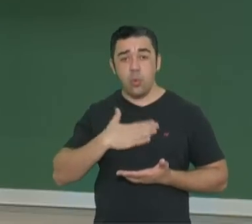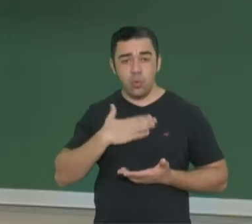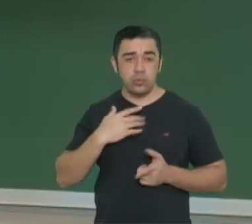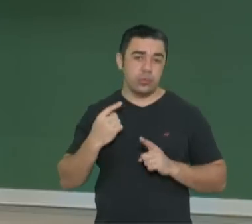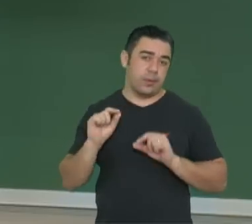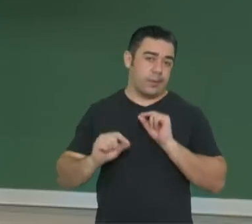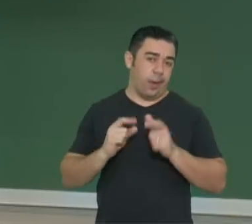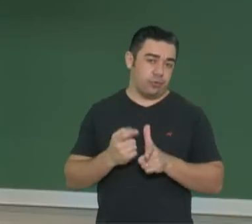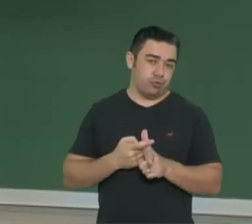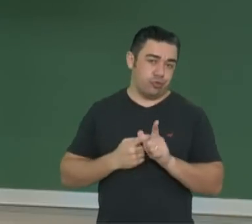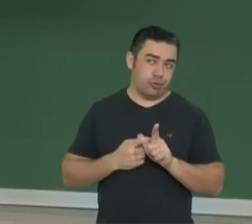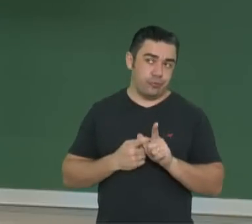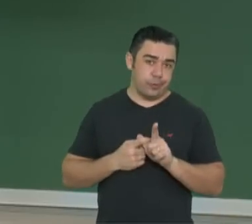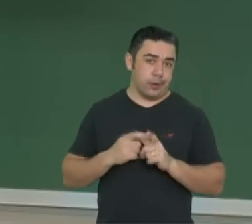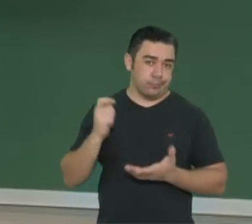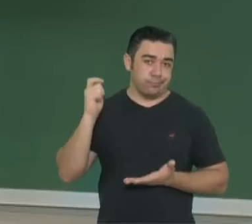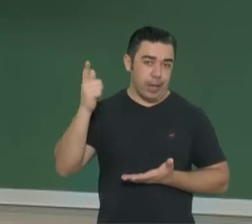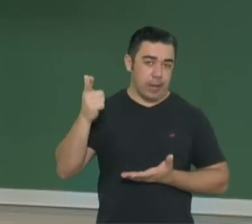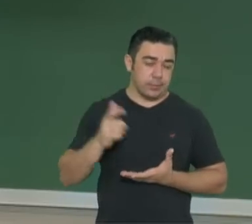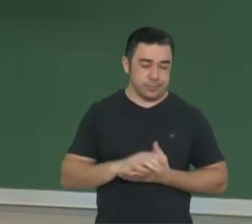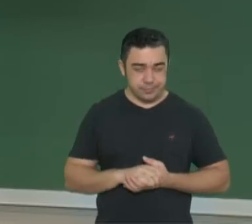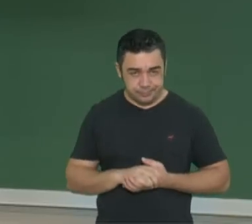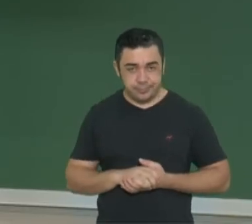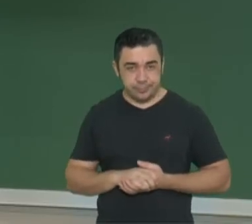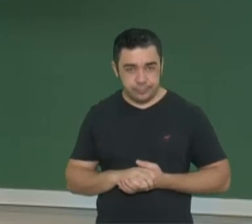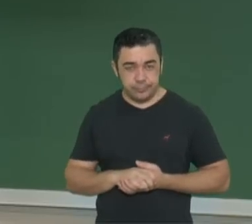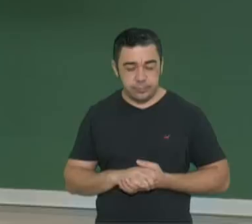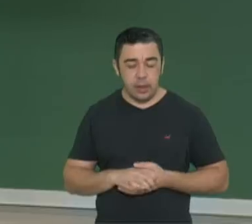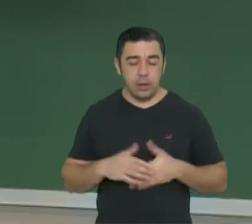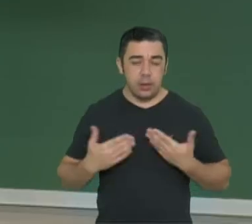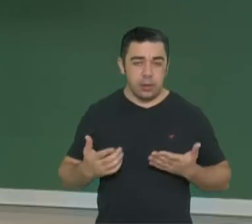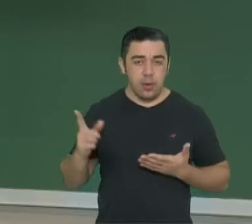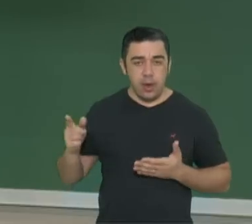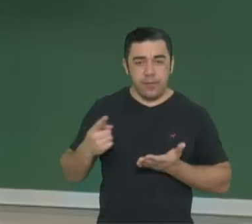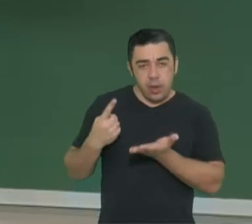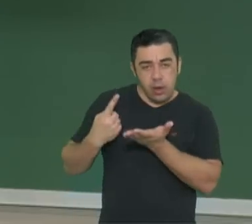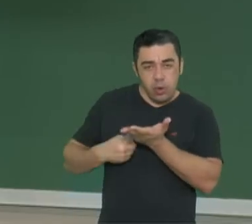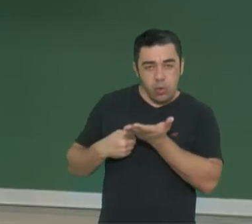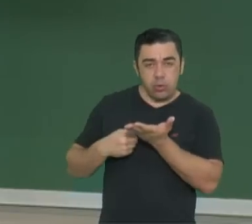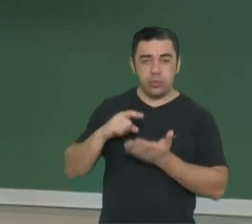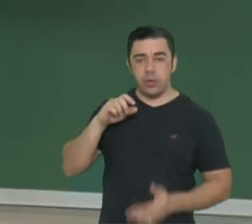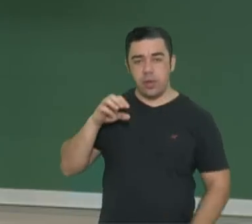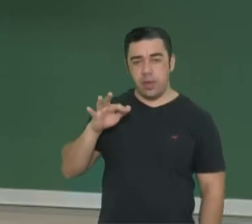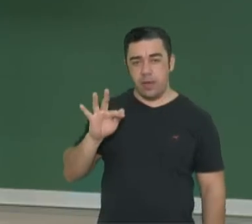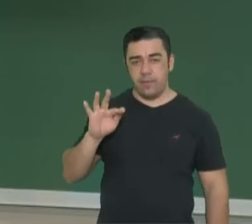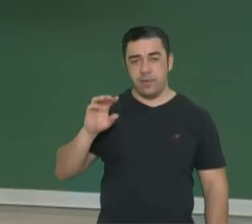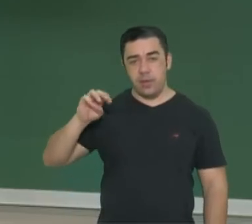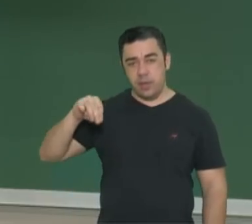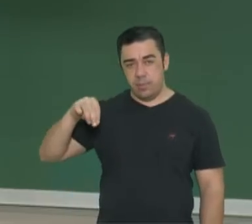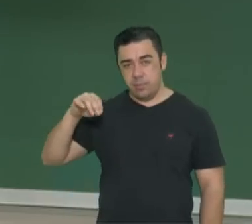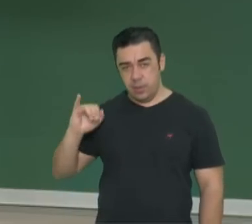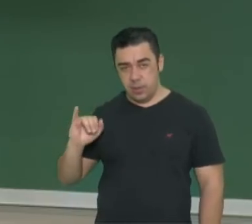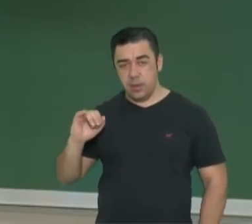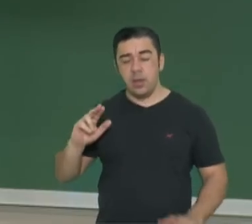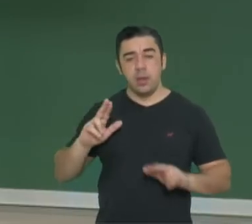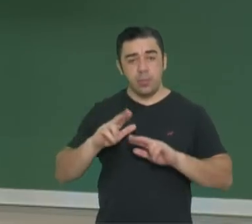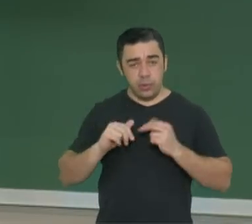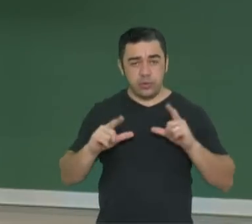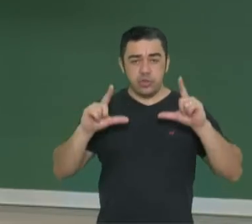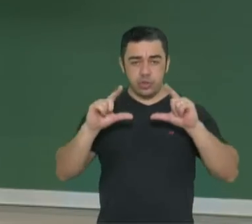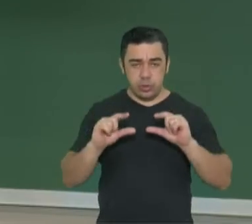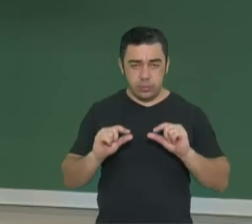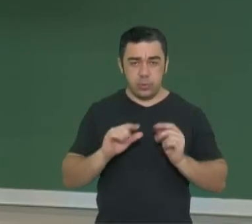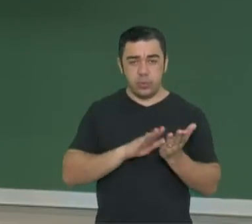Brasil havia contraído muitas dívidas. Então, ele fez um acordo com o FMI e, para isso, precisou reduzir gastos do